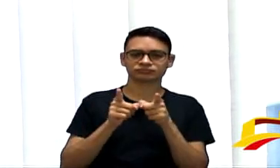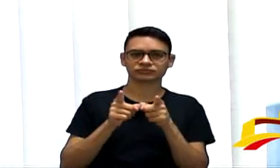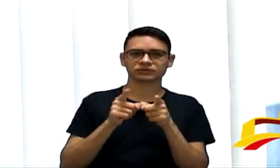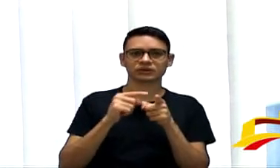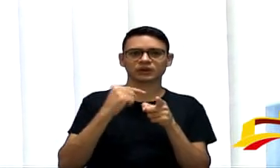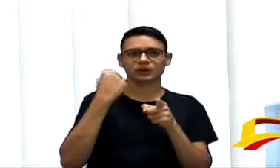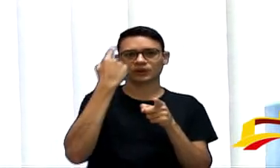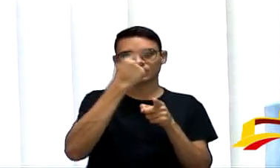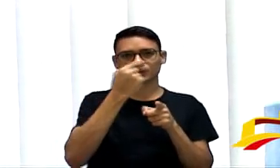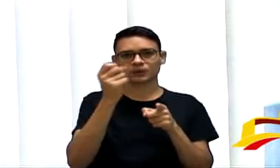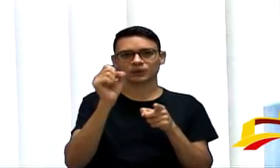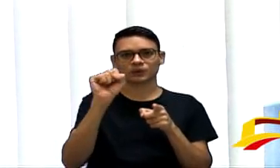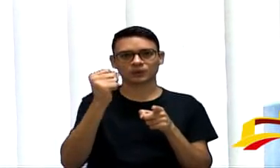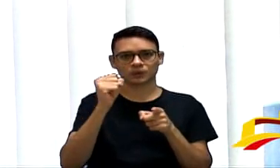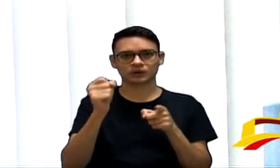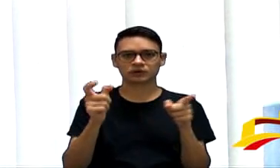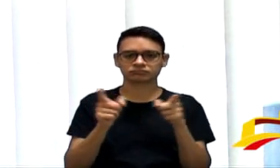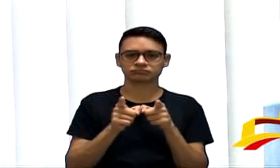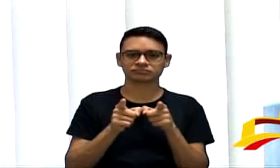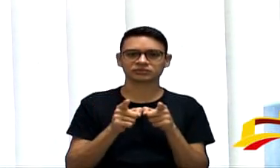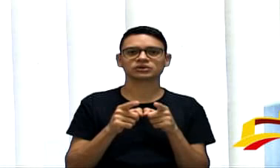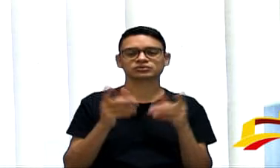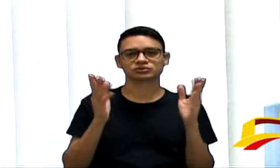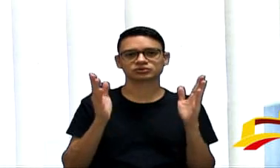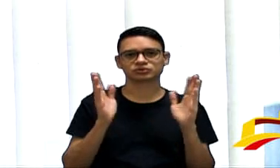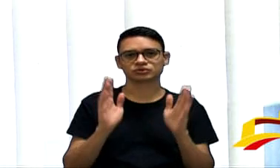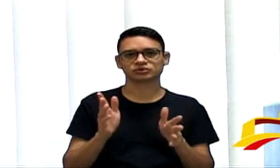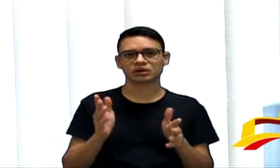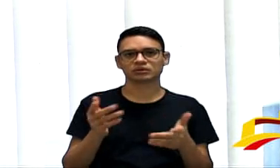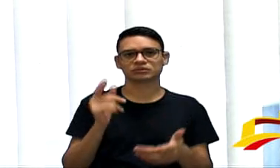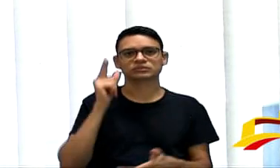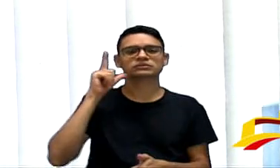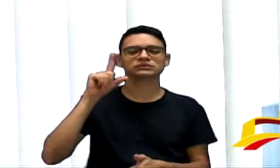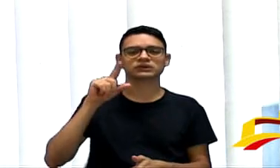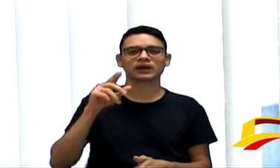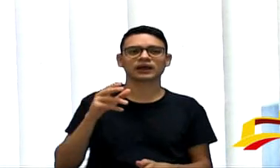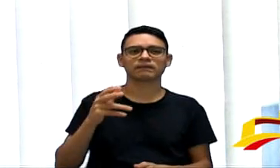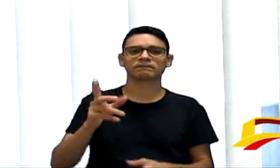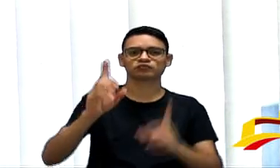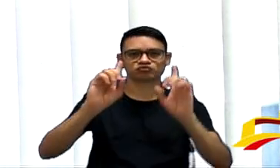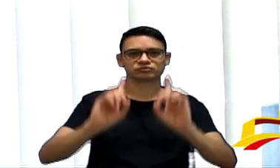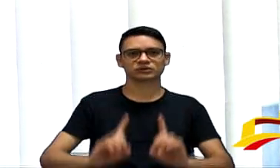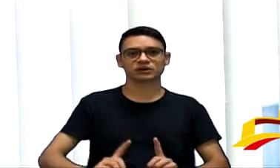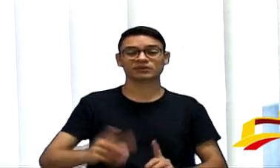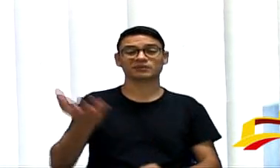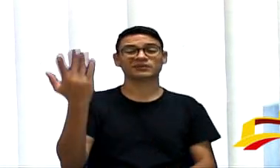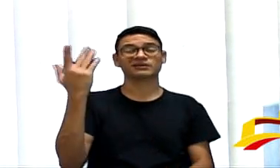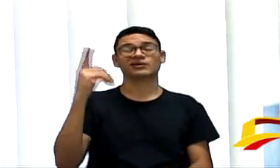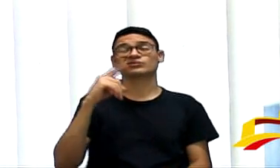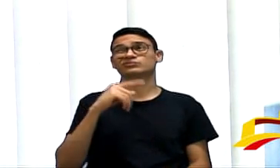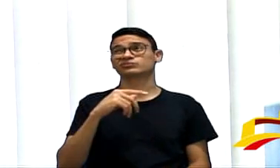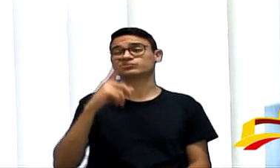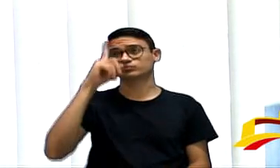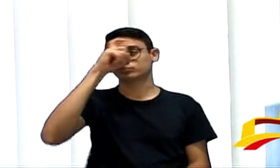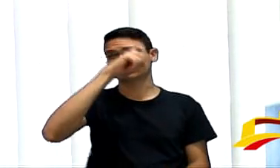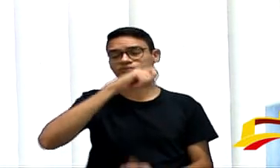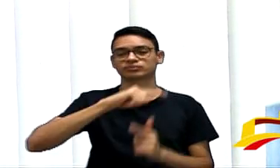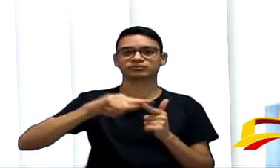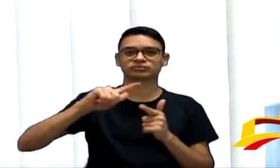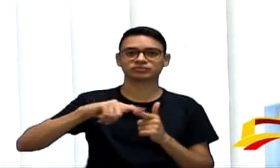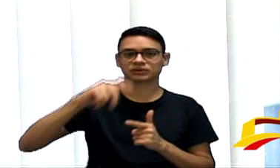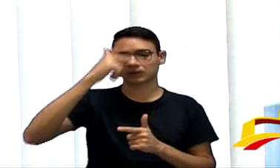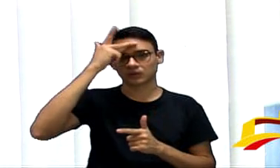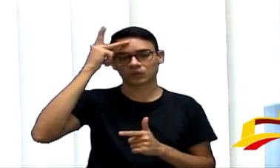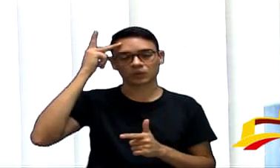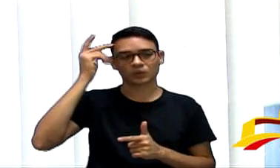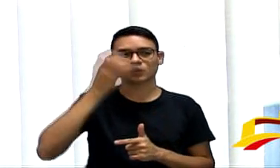de trabalho. Hoje parece simples, né, que foi dado assim, mas houve muita luta e muita conquista, muita luta das